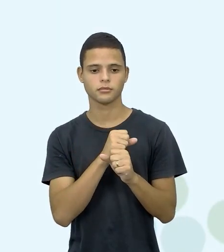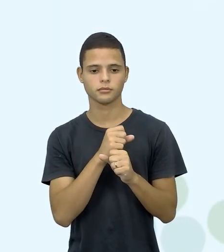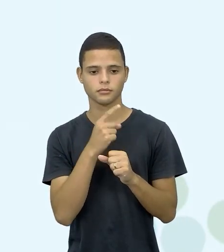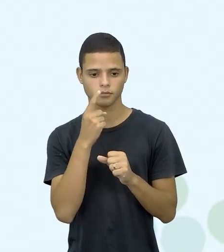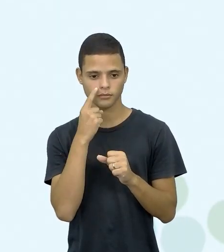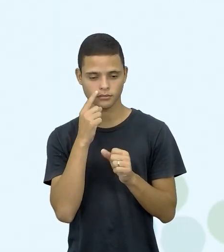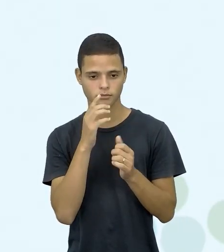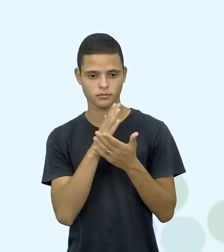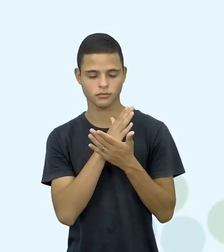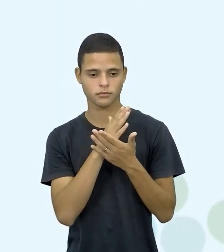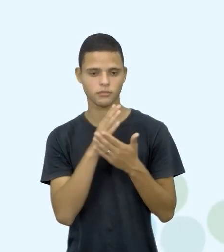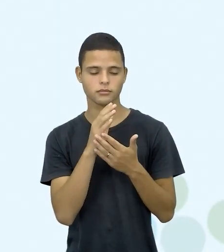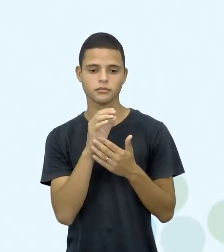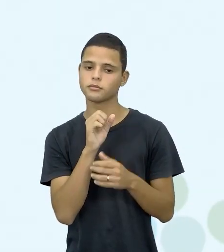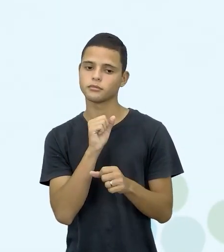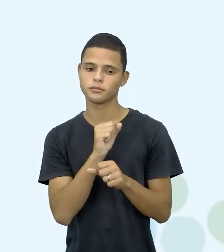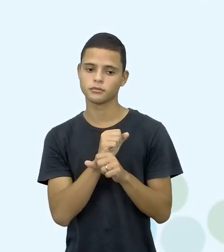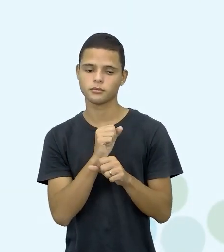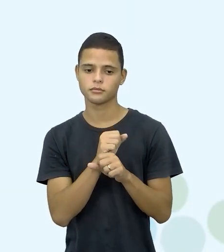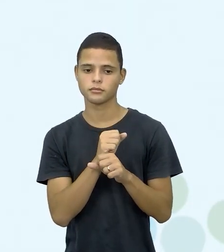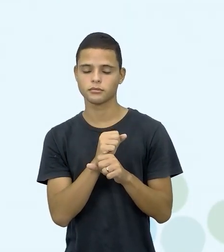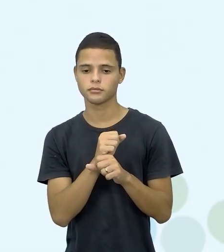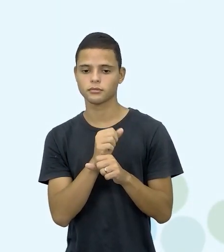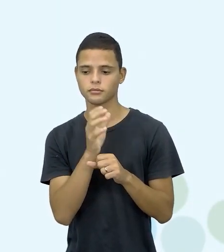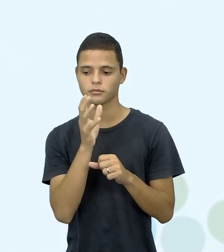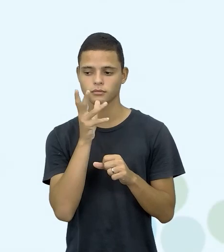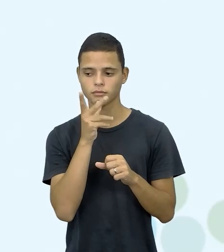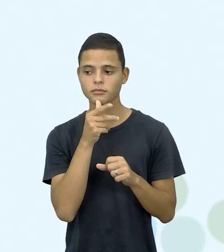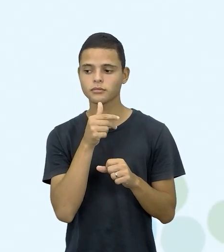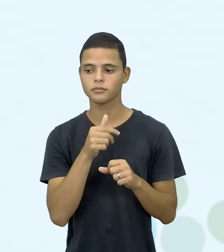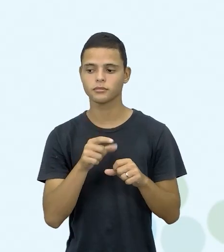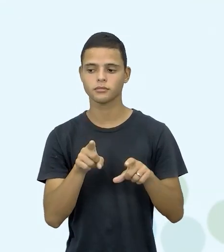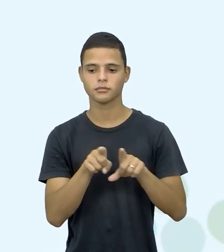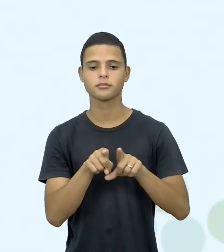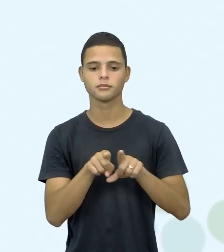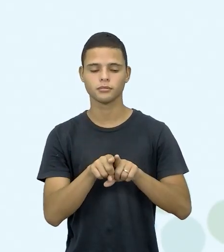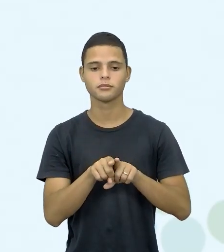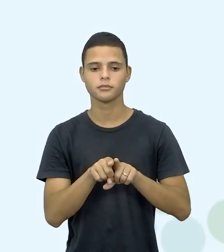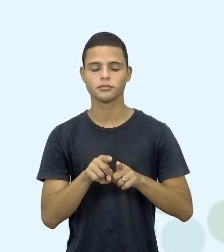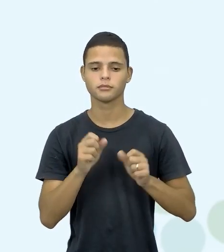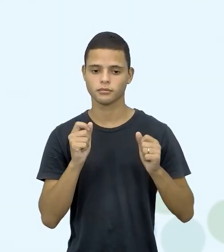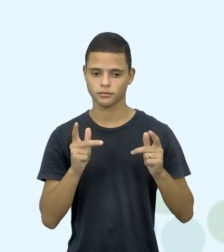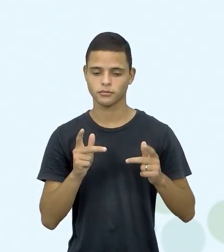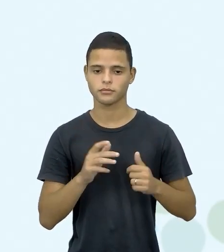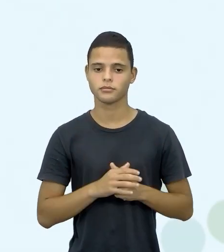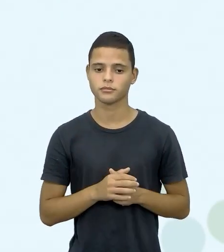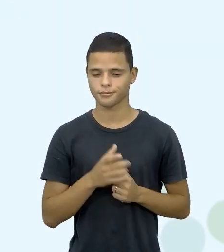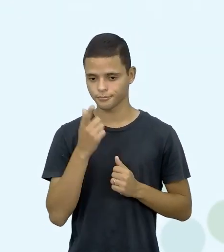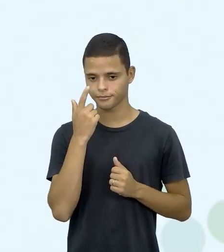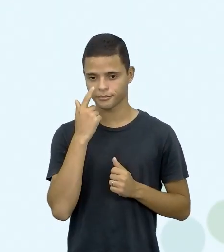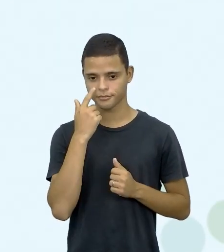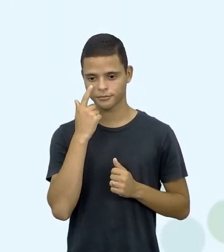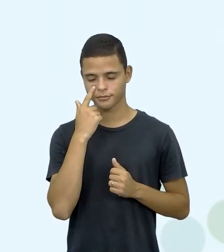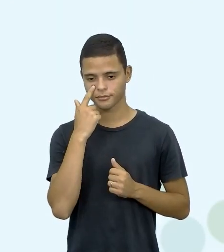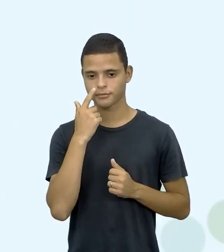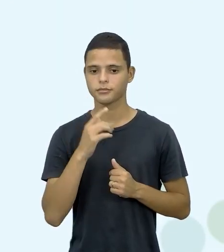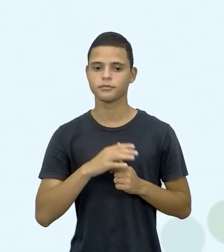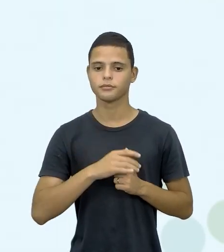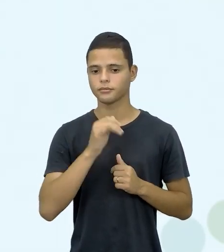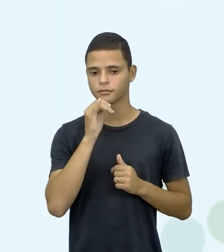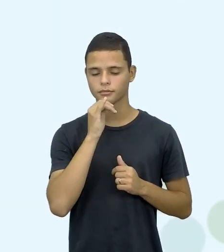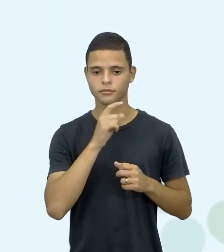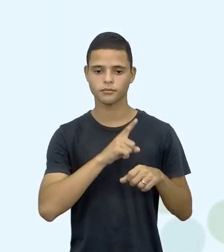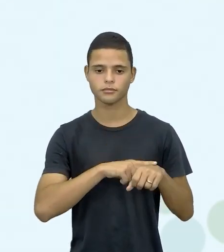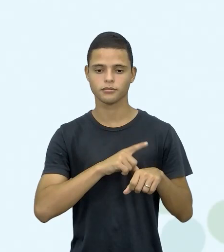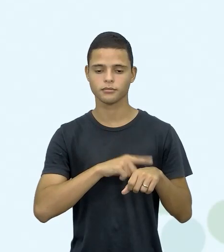dados experimentais que eu fiz com cautela, separado ali, para preparar essa aula para vocês. Então, veja lá, ó, o tempo